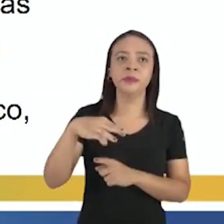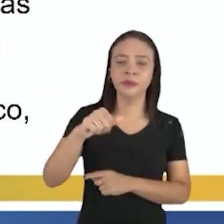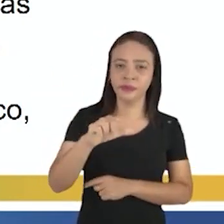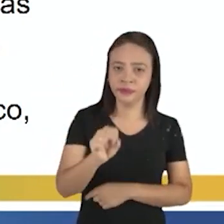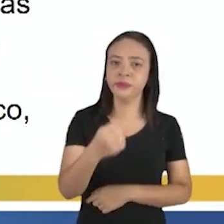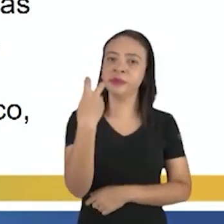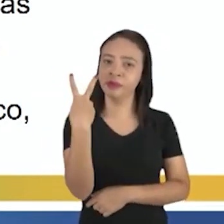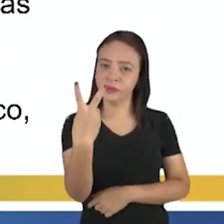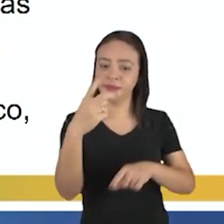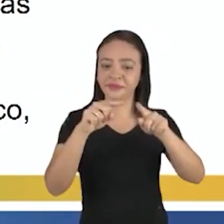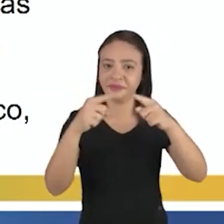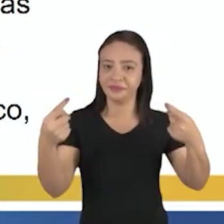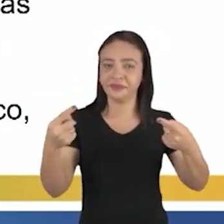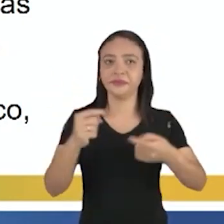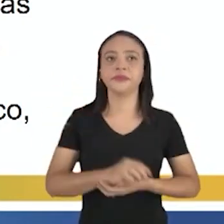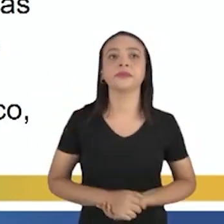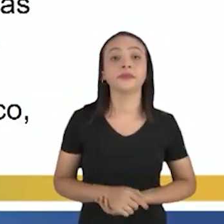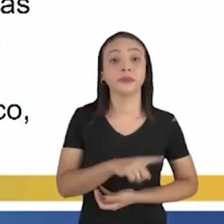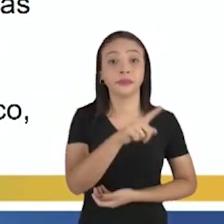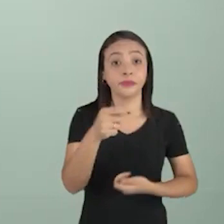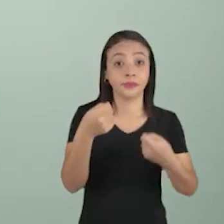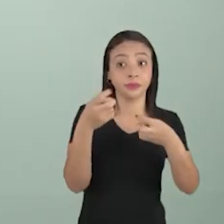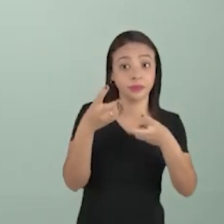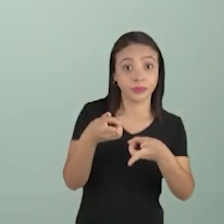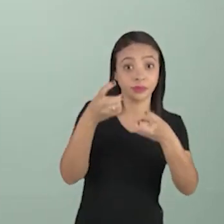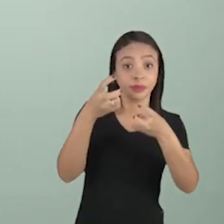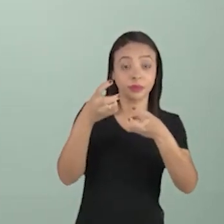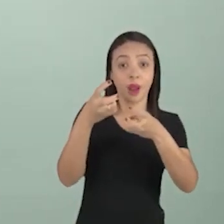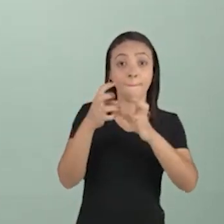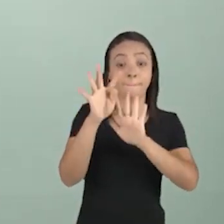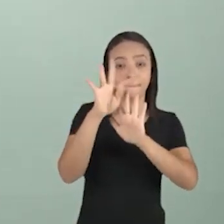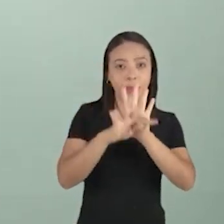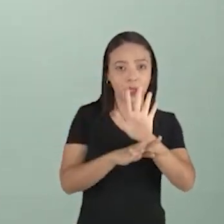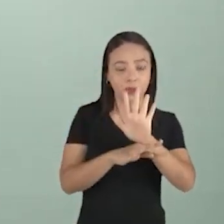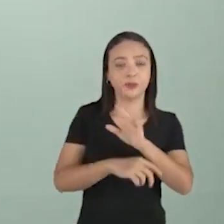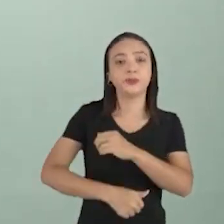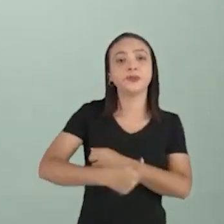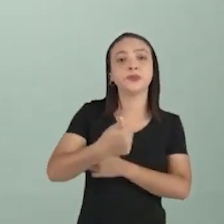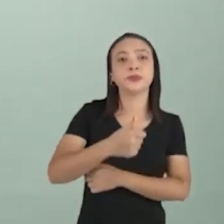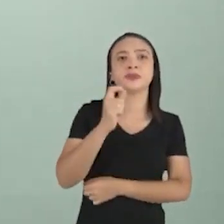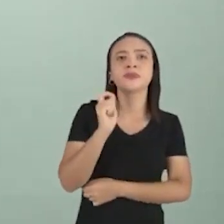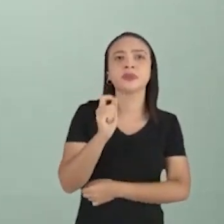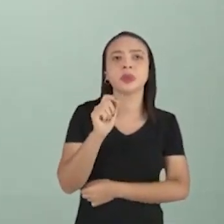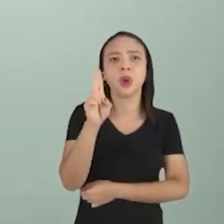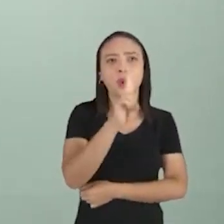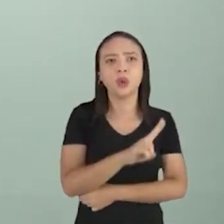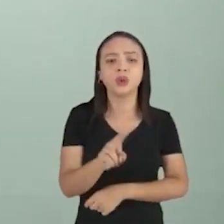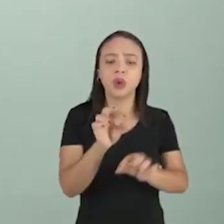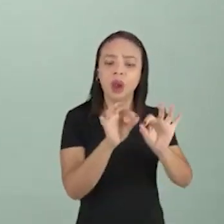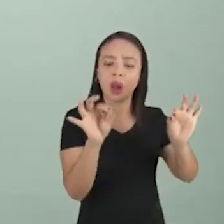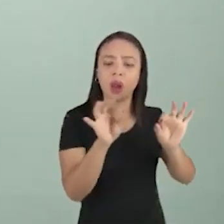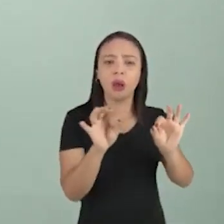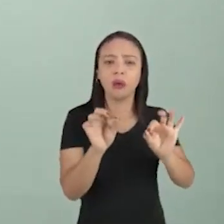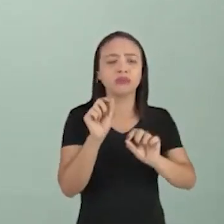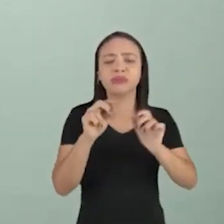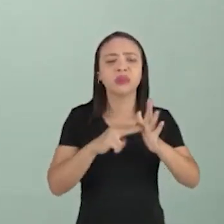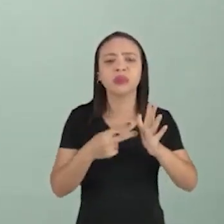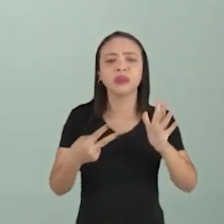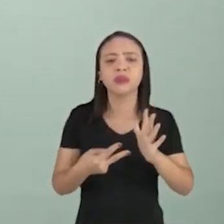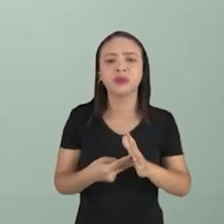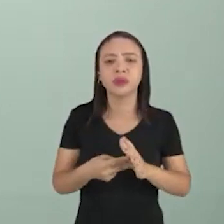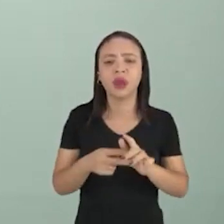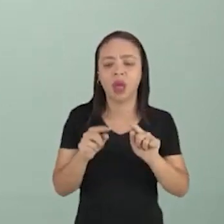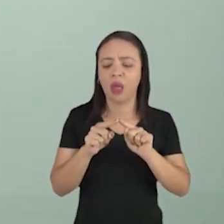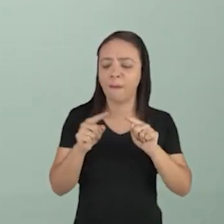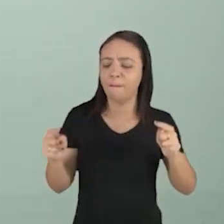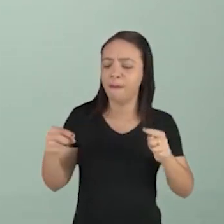este daqui. E aí você vai olhar dentro do texto, primeiro, utilizou, grifou, o que é o mas? Primeiramente,